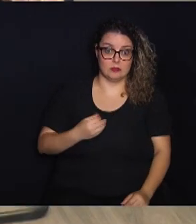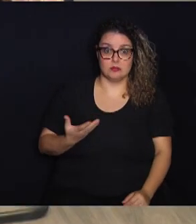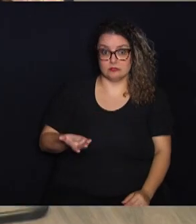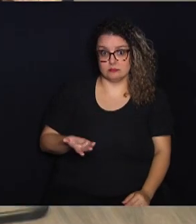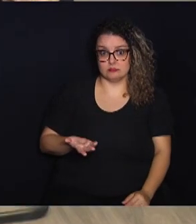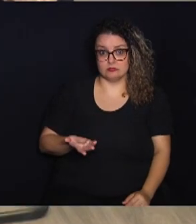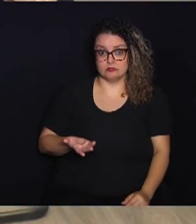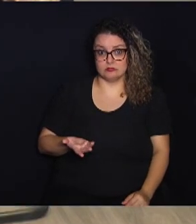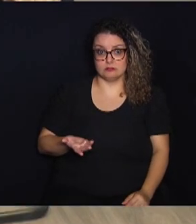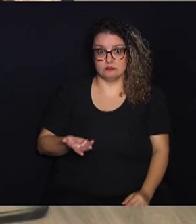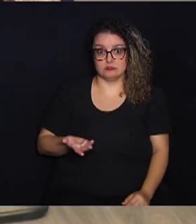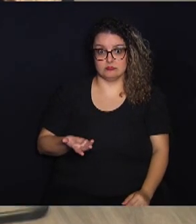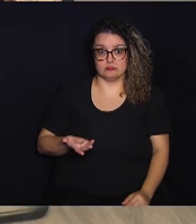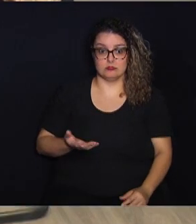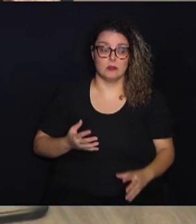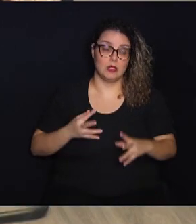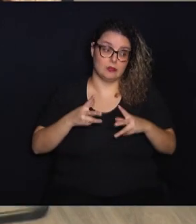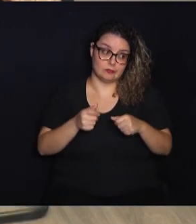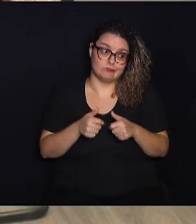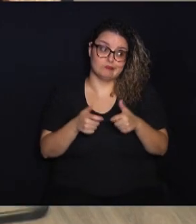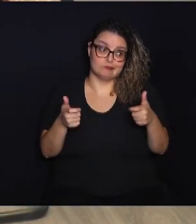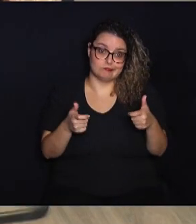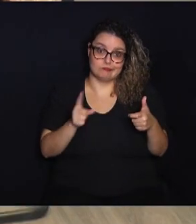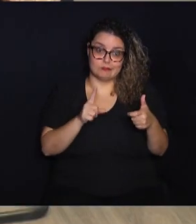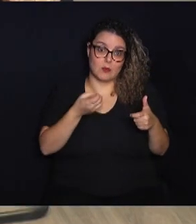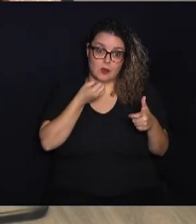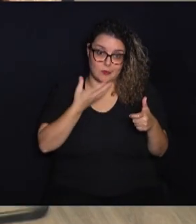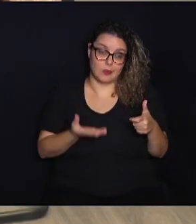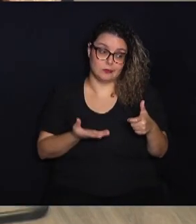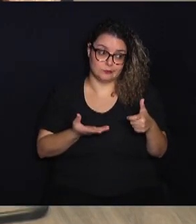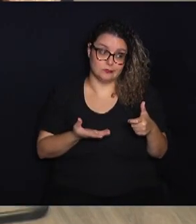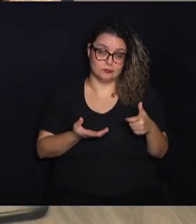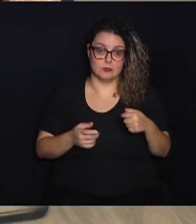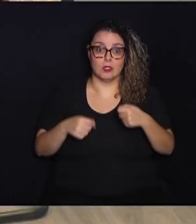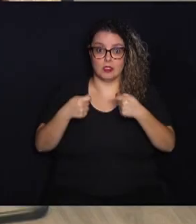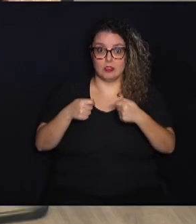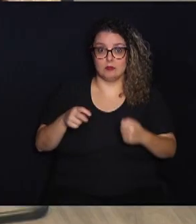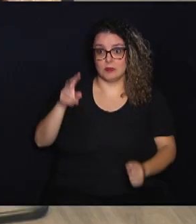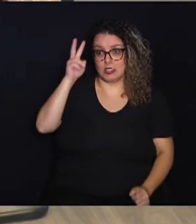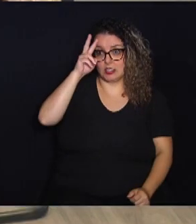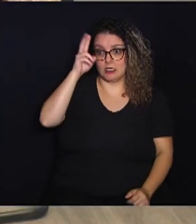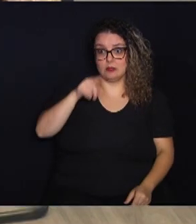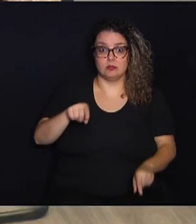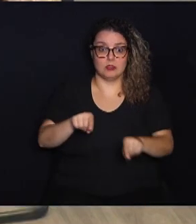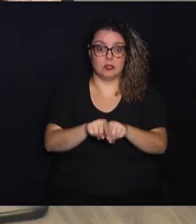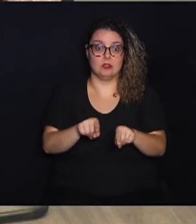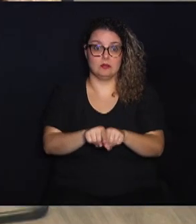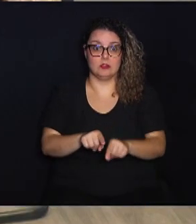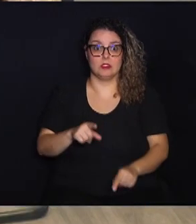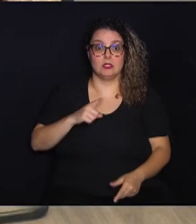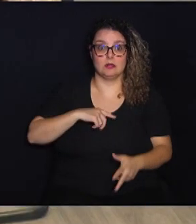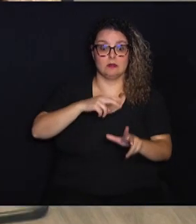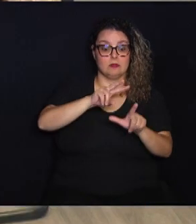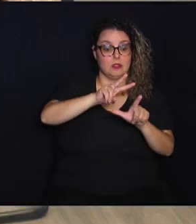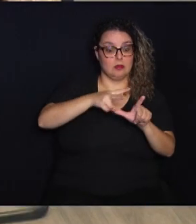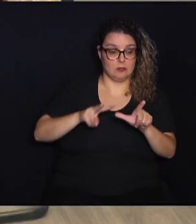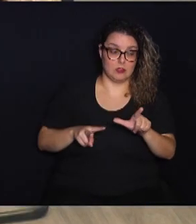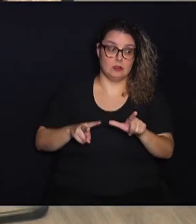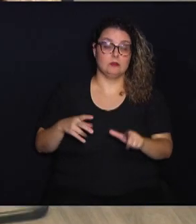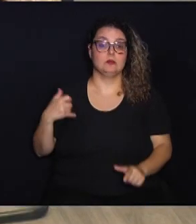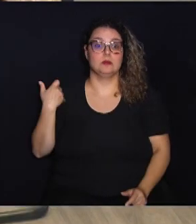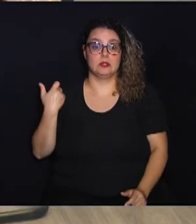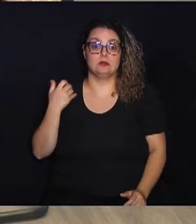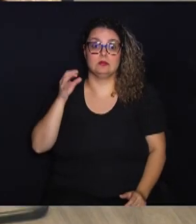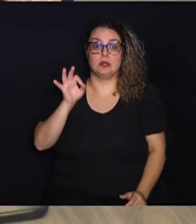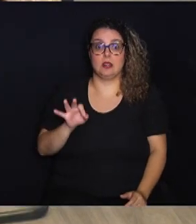porque tudo que é demais não é bom, né? E a gente precisa lembrar também que tem os parâmetros aí corretos para a idade,